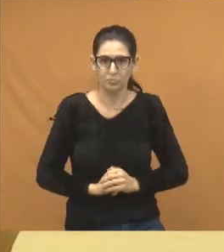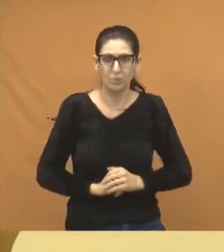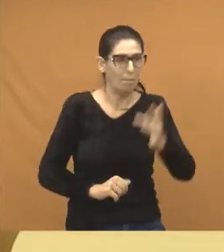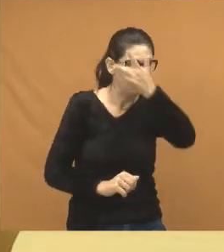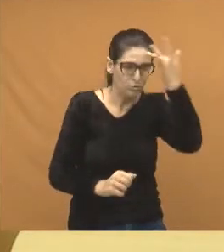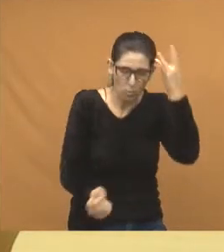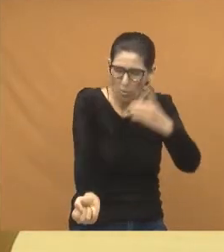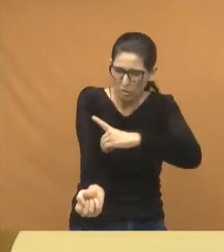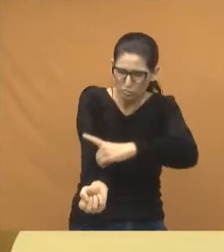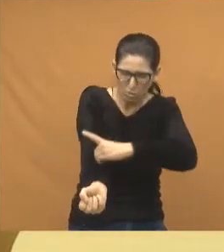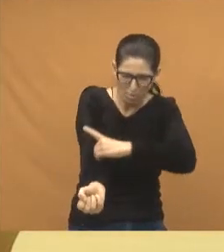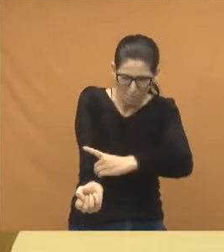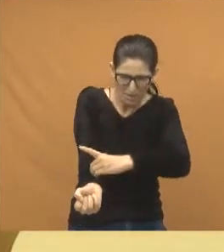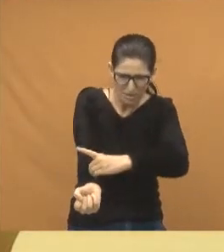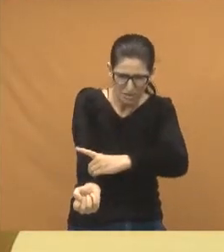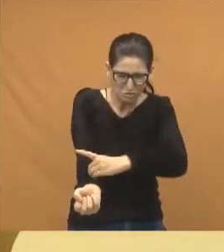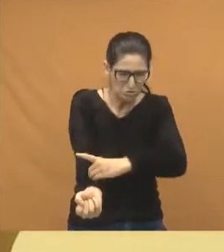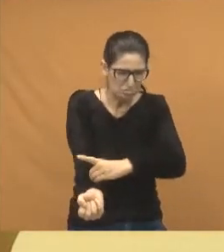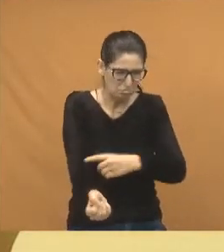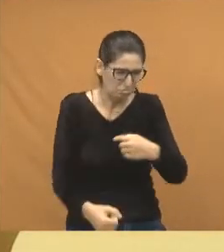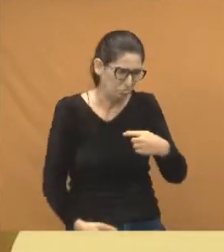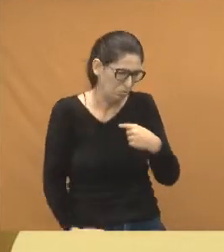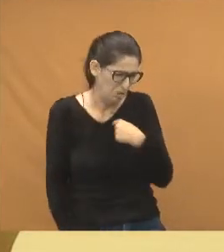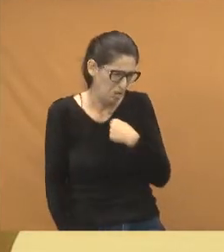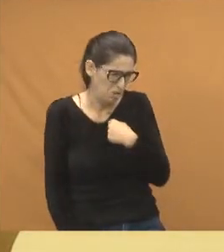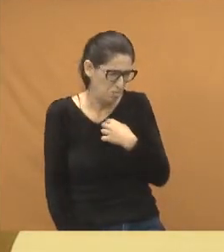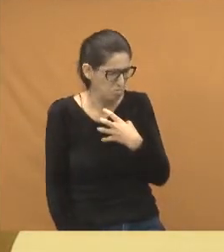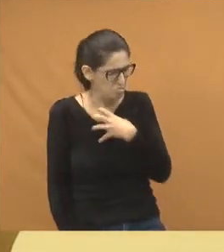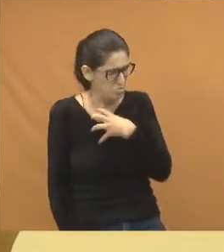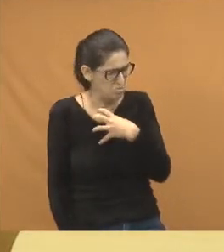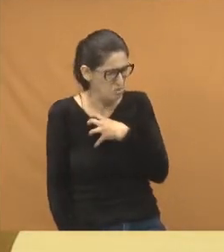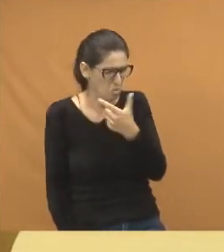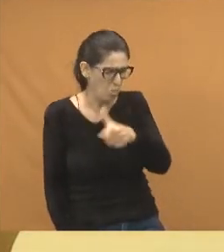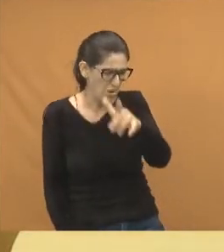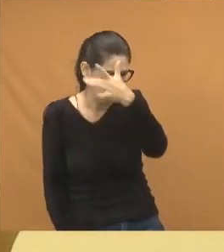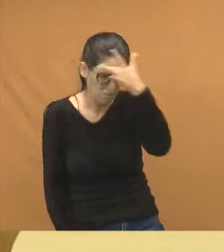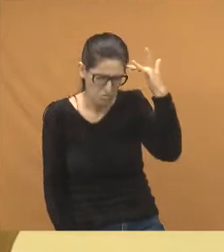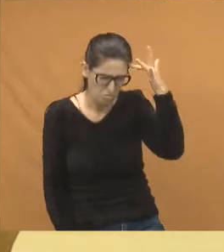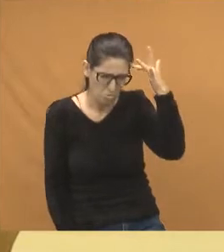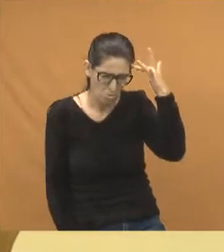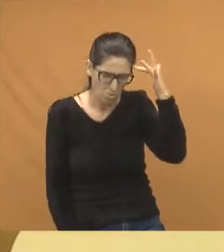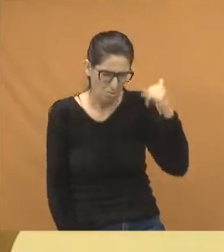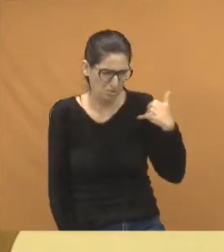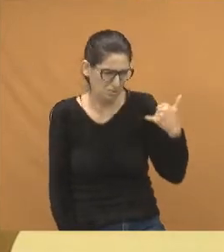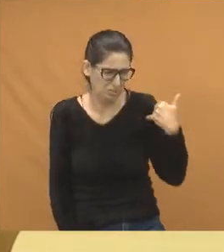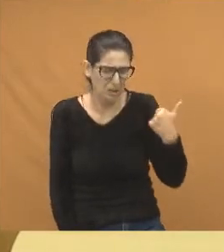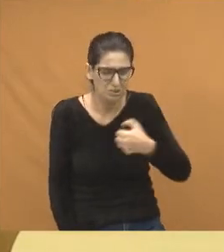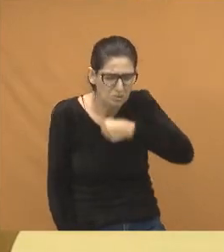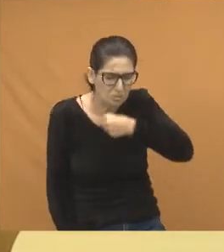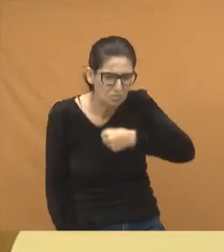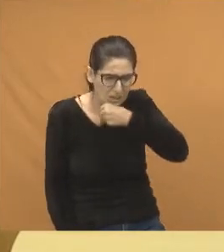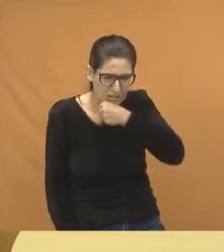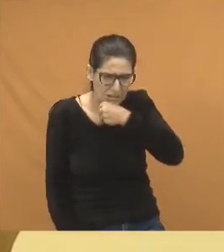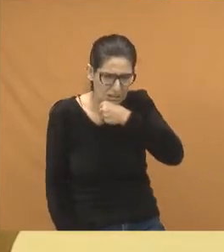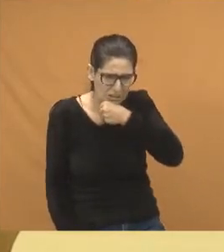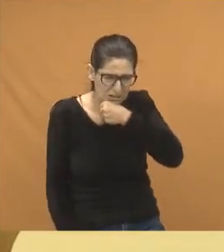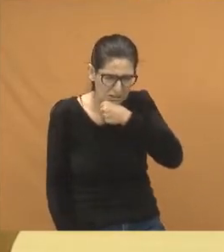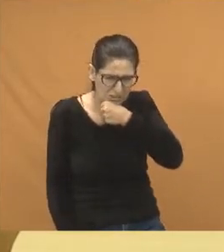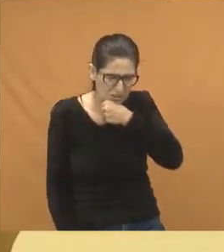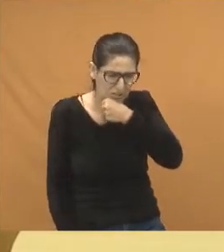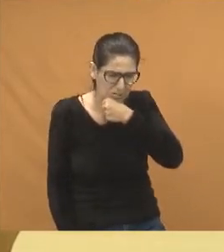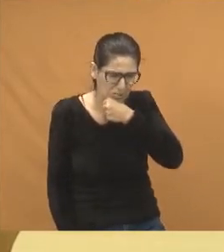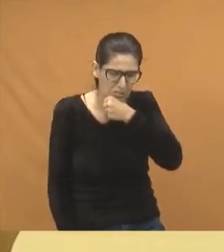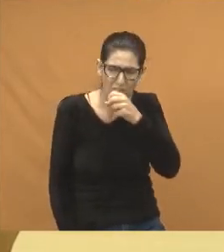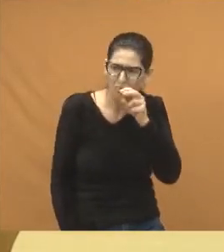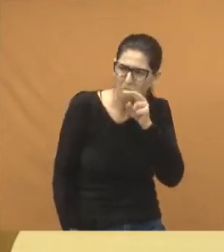mas eu tenho muito dó da pessoa, a pessoas que é idoso e chegar na fila,